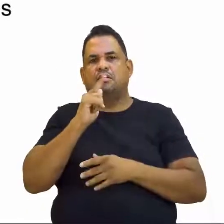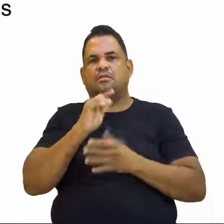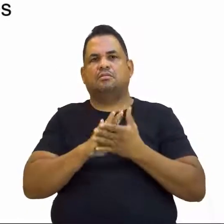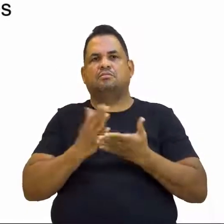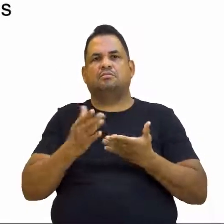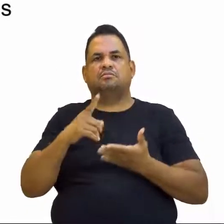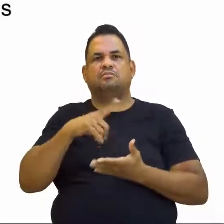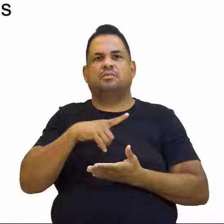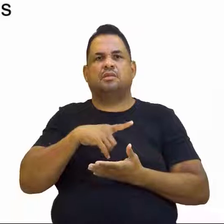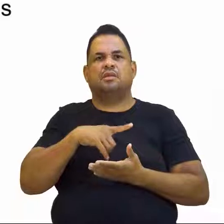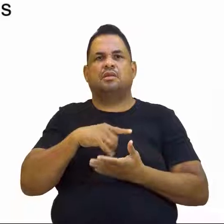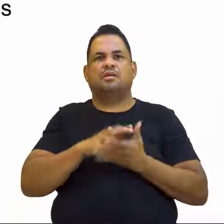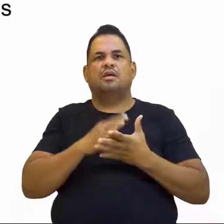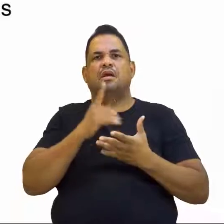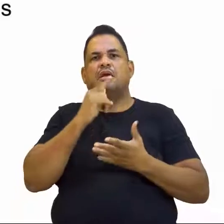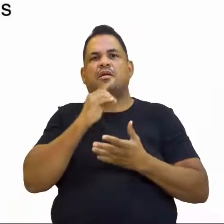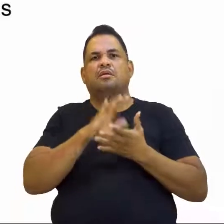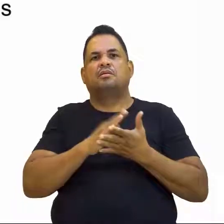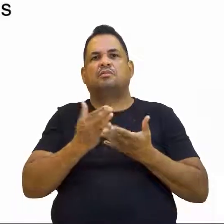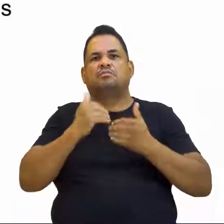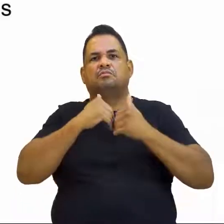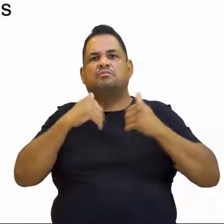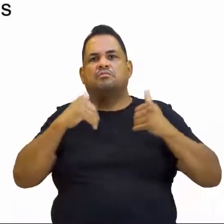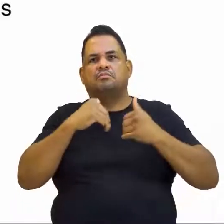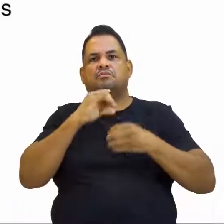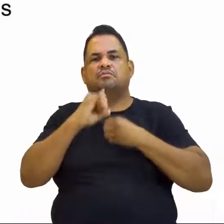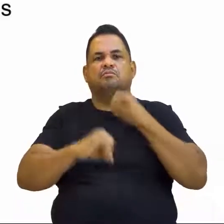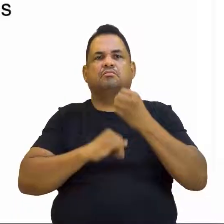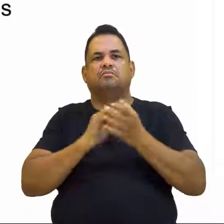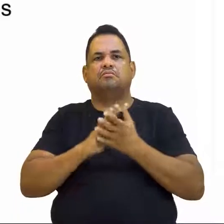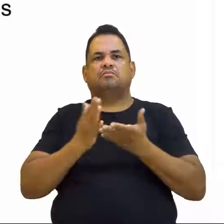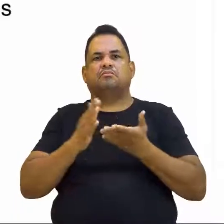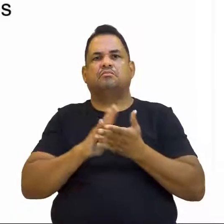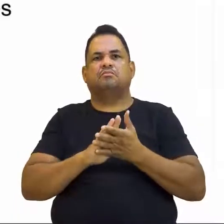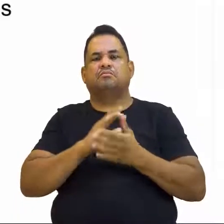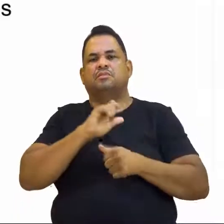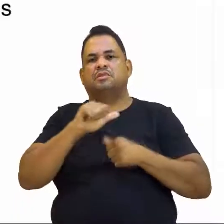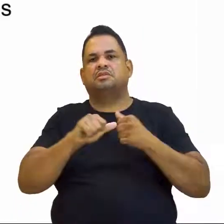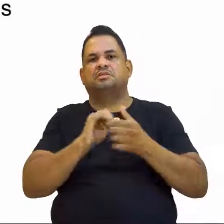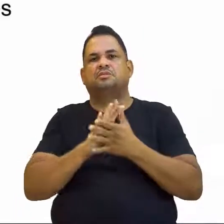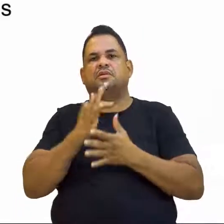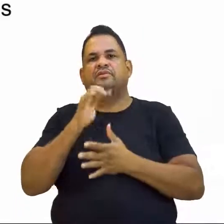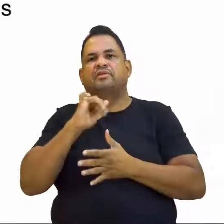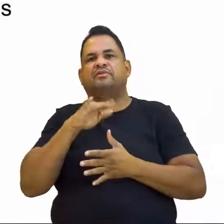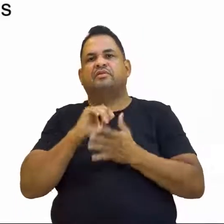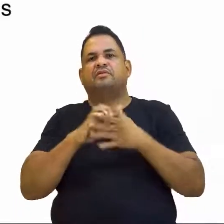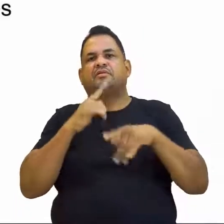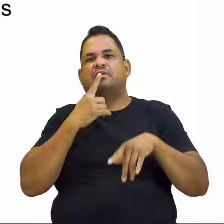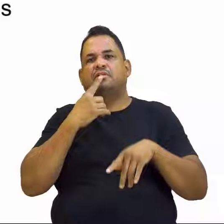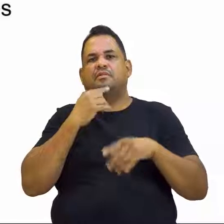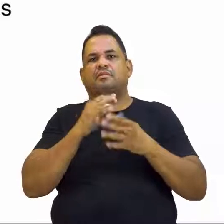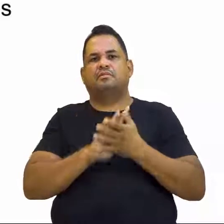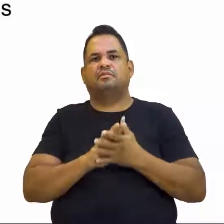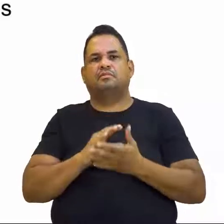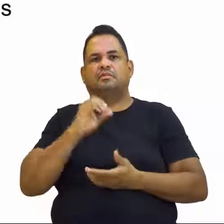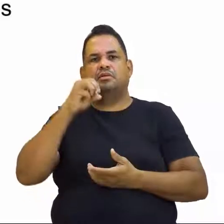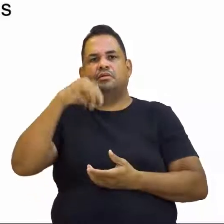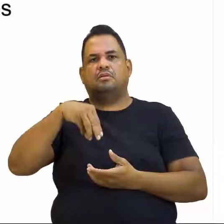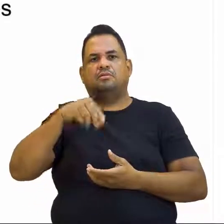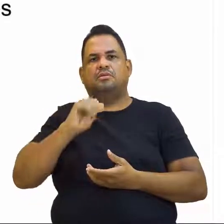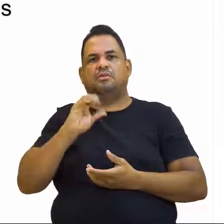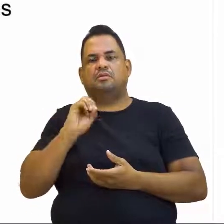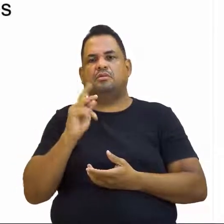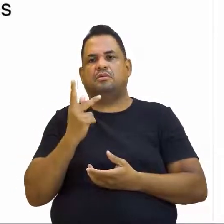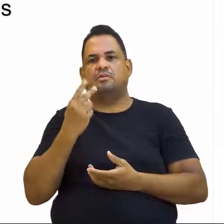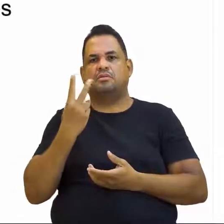vai sofrer dissociação iônica e que torna a fenolftaleína vermelha, é o hidróxido de magnésio, que